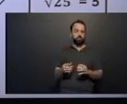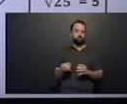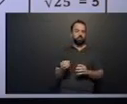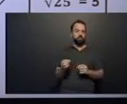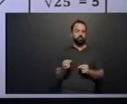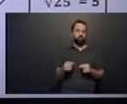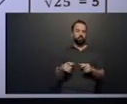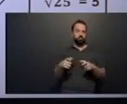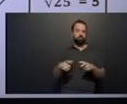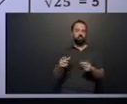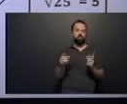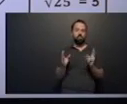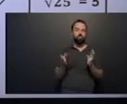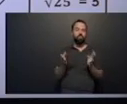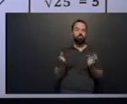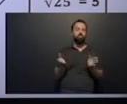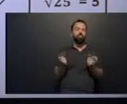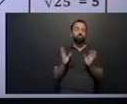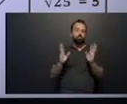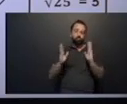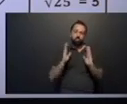compreendido entre os números...